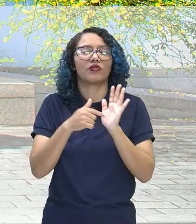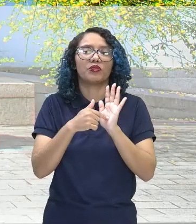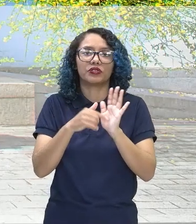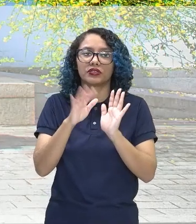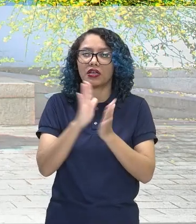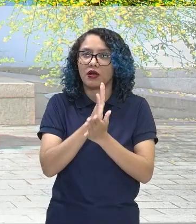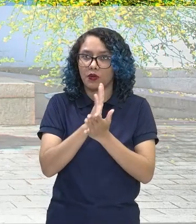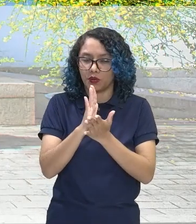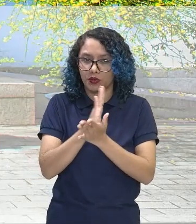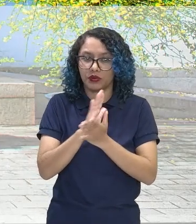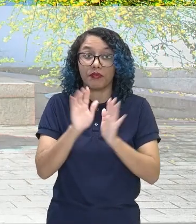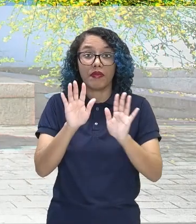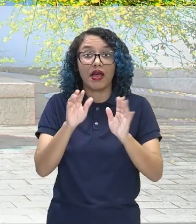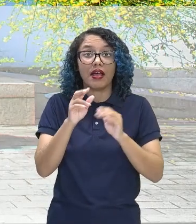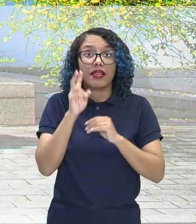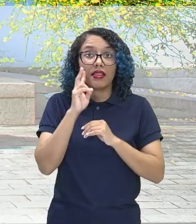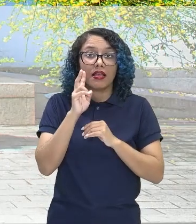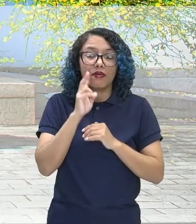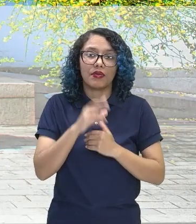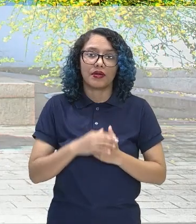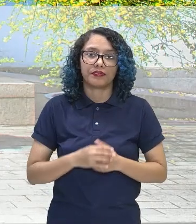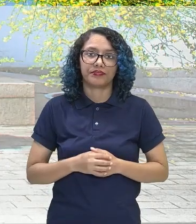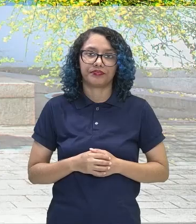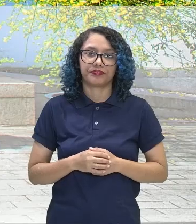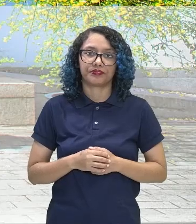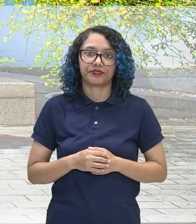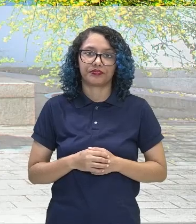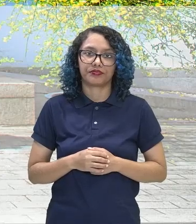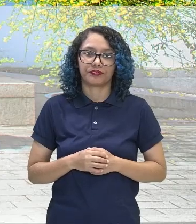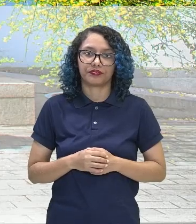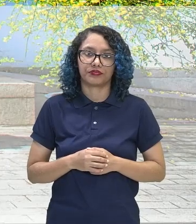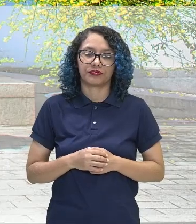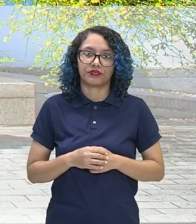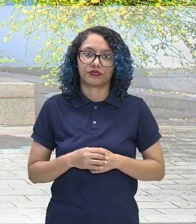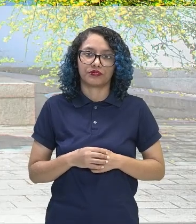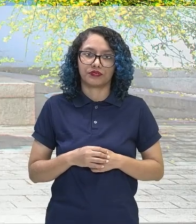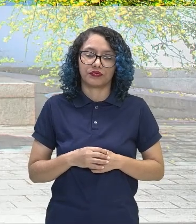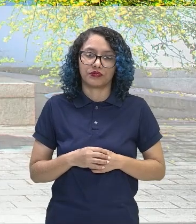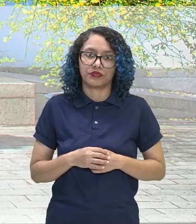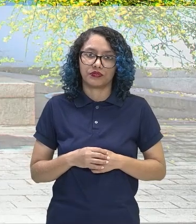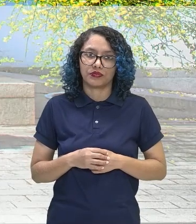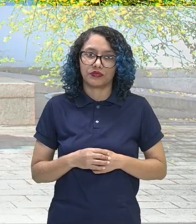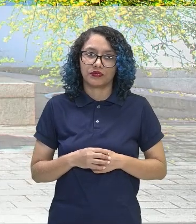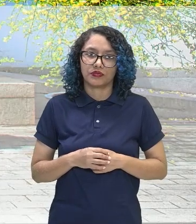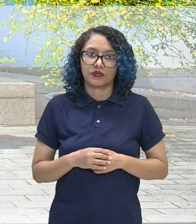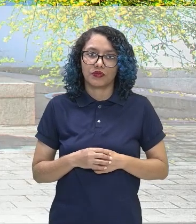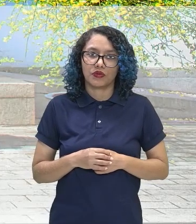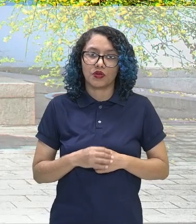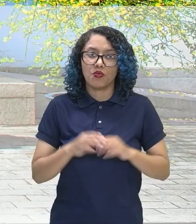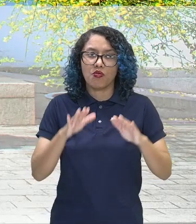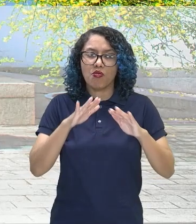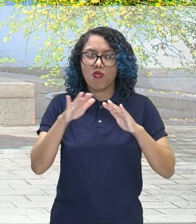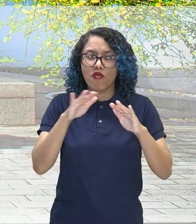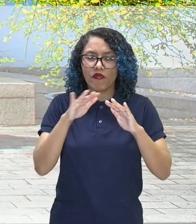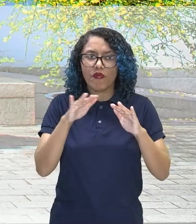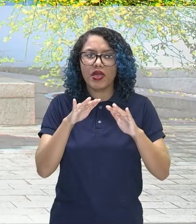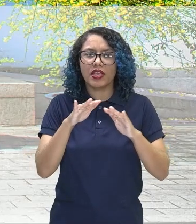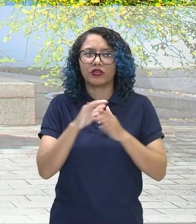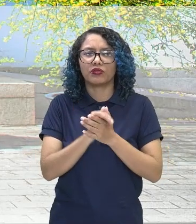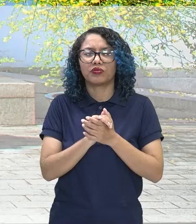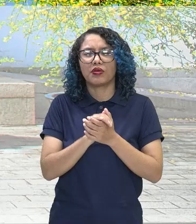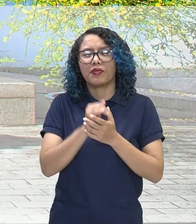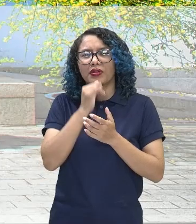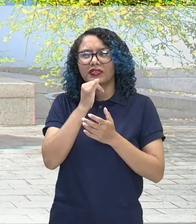vocês. Lembrando que esses estilos, eles não estão ali inspirados no movimento em si